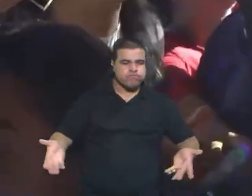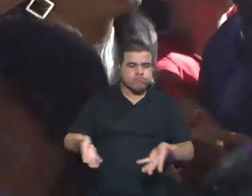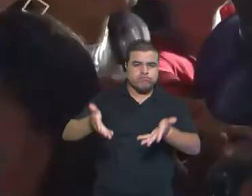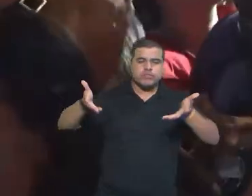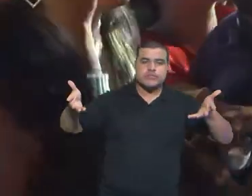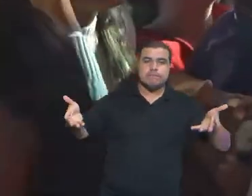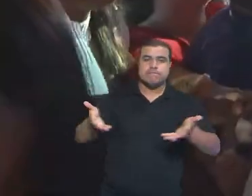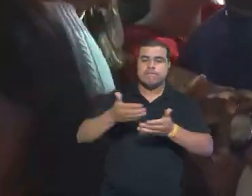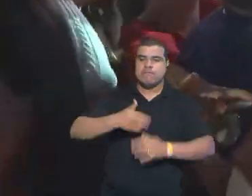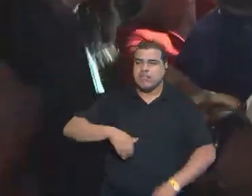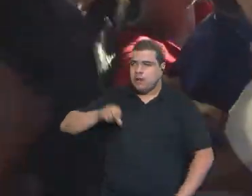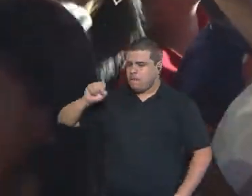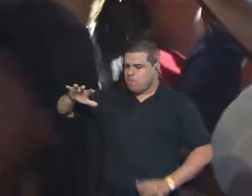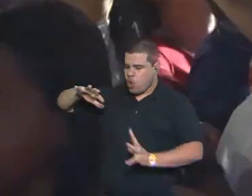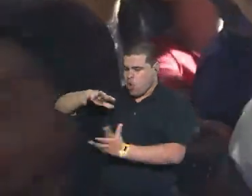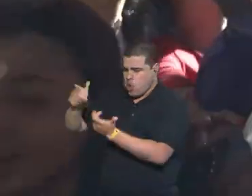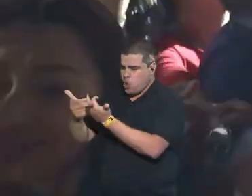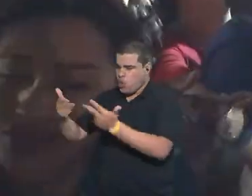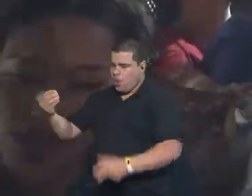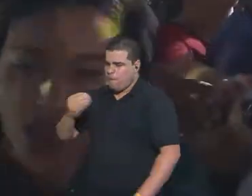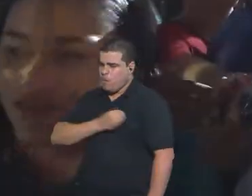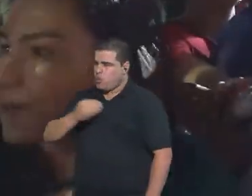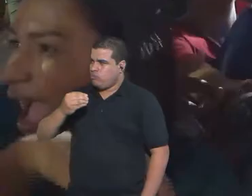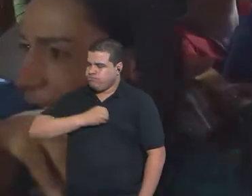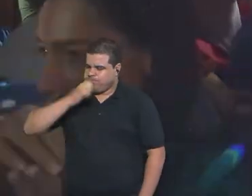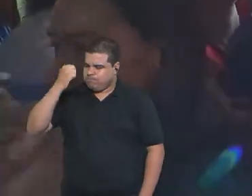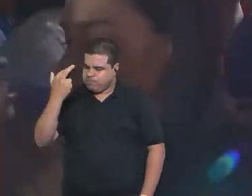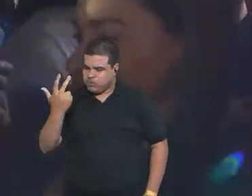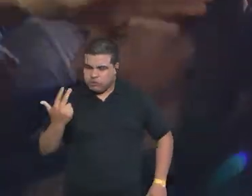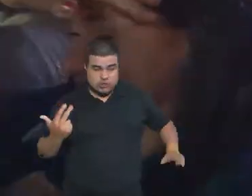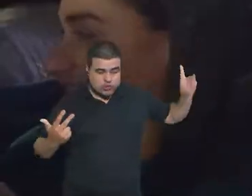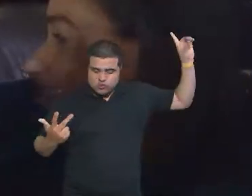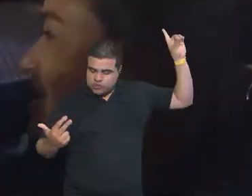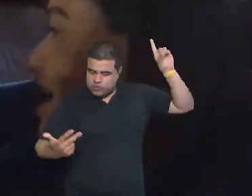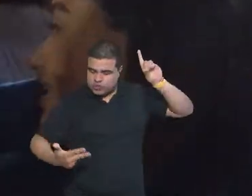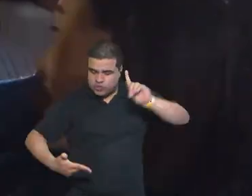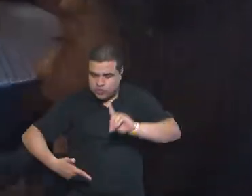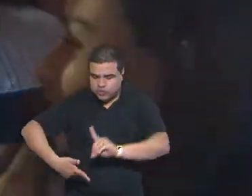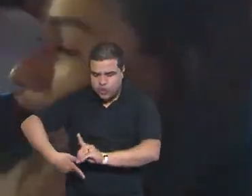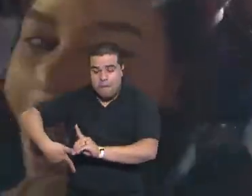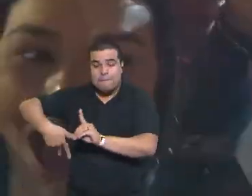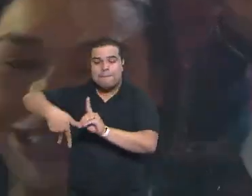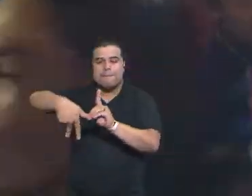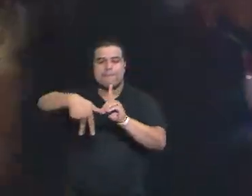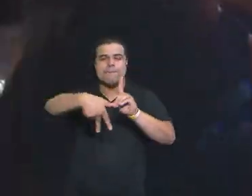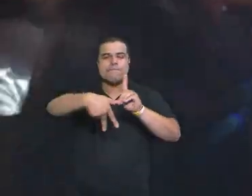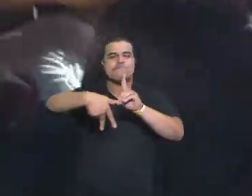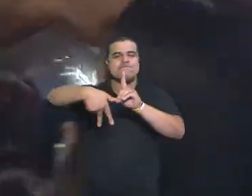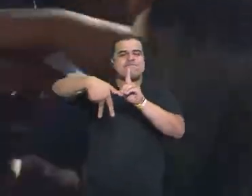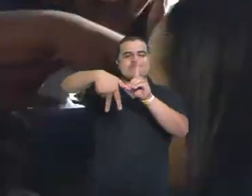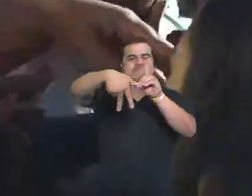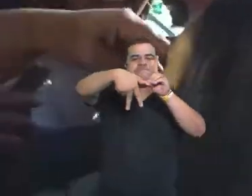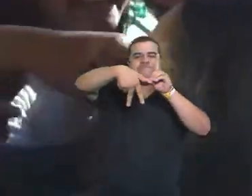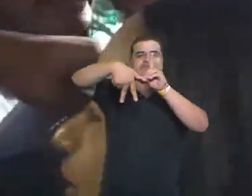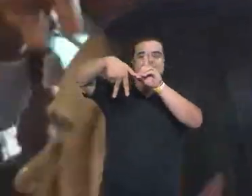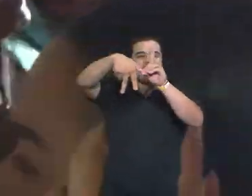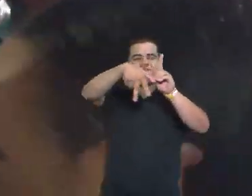istir Ele está aqui para te levantar se o mundo te fizer